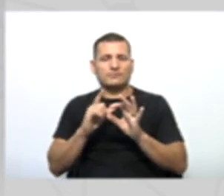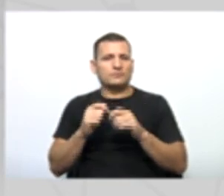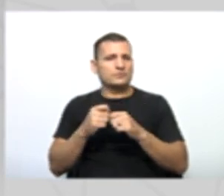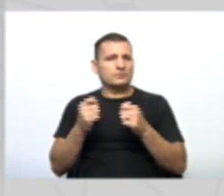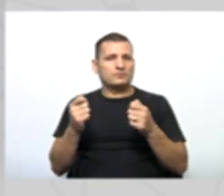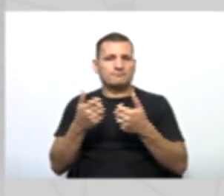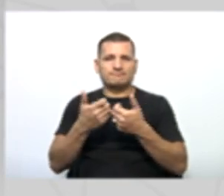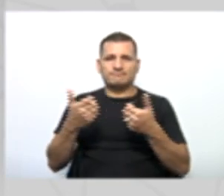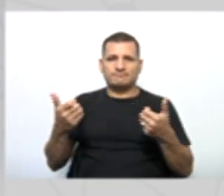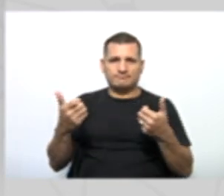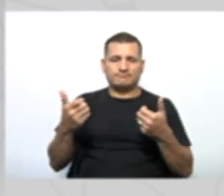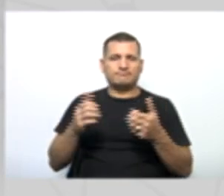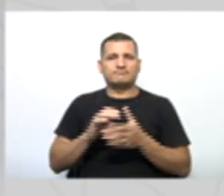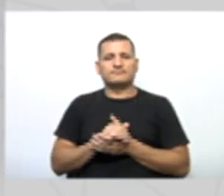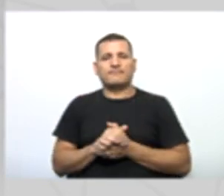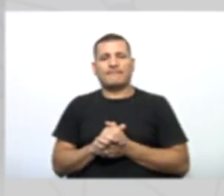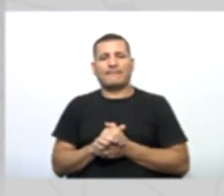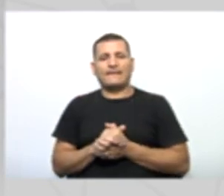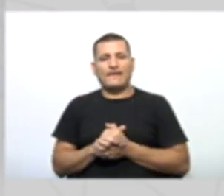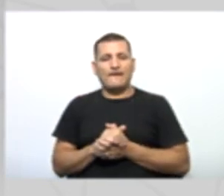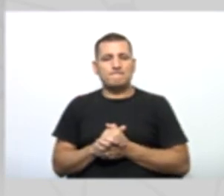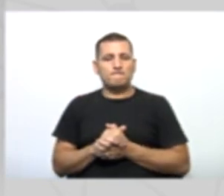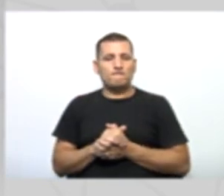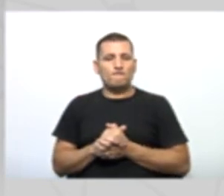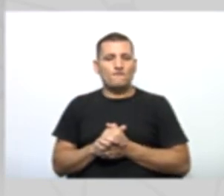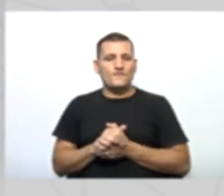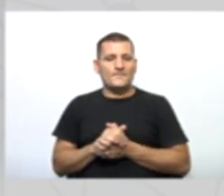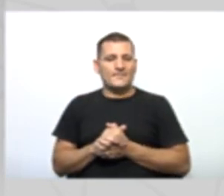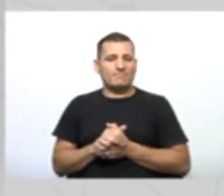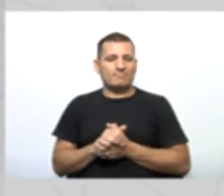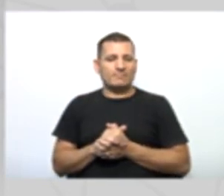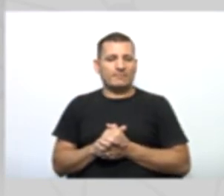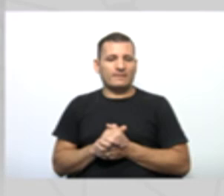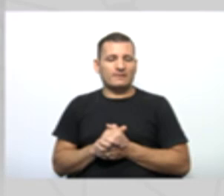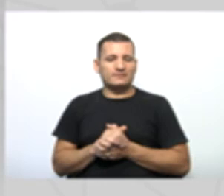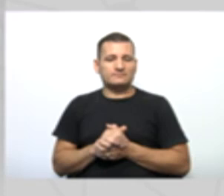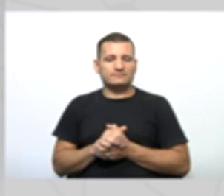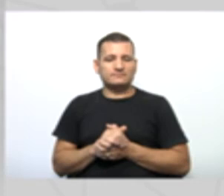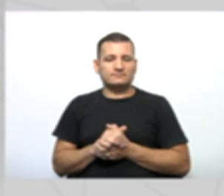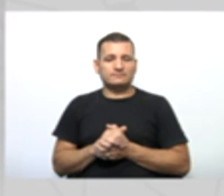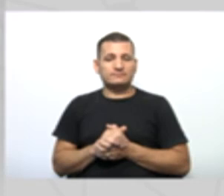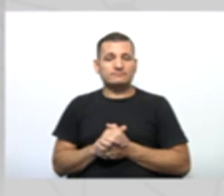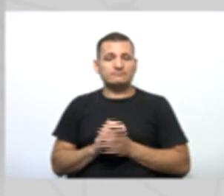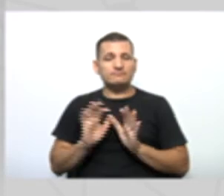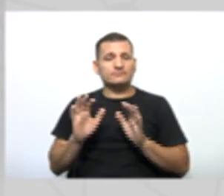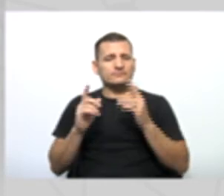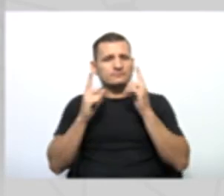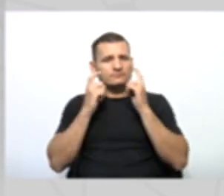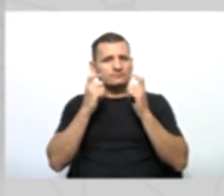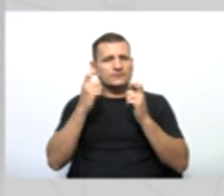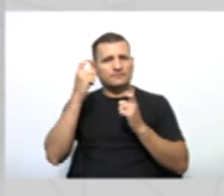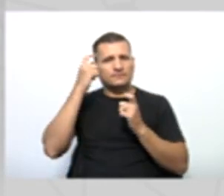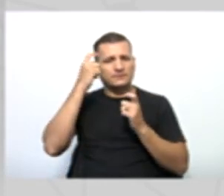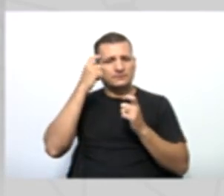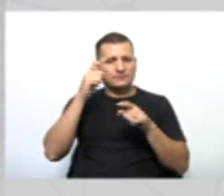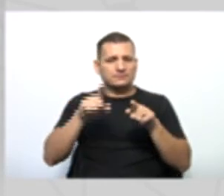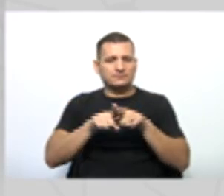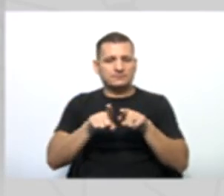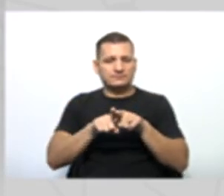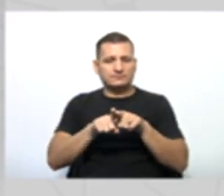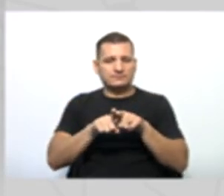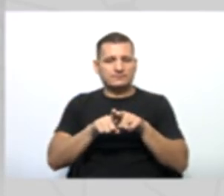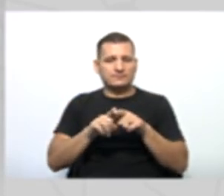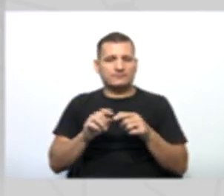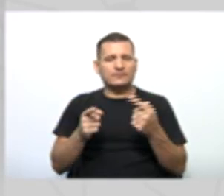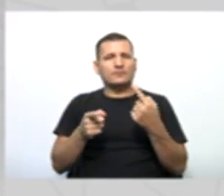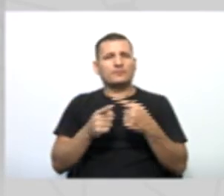falar de ética na Grécia sem falar da participação política. E é até interessante pensar nisso, porque hoje a